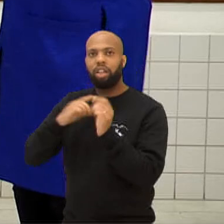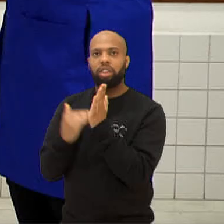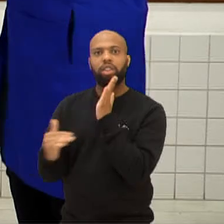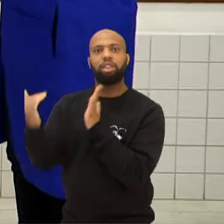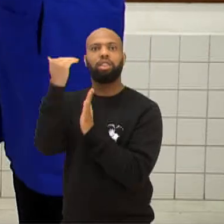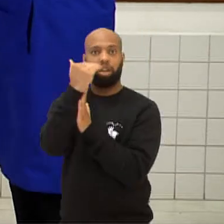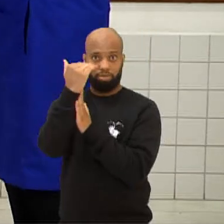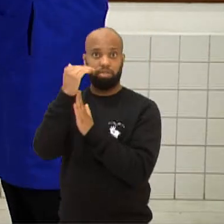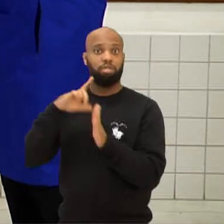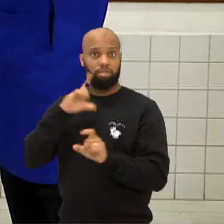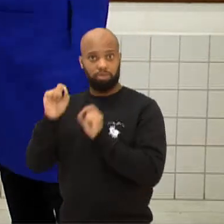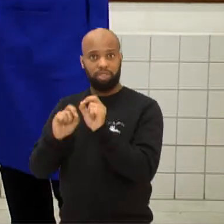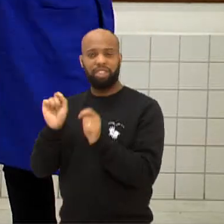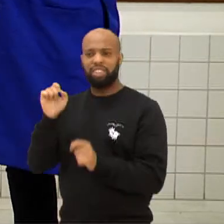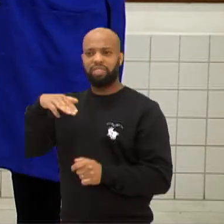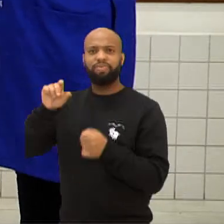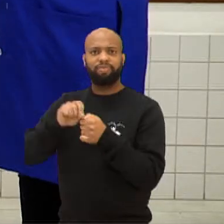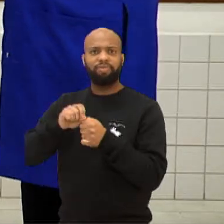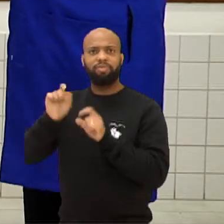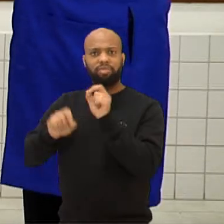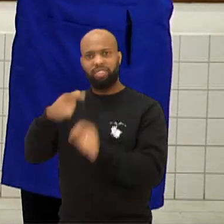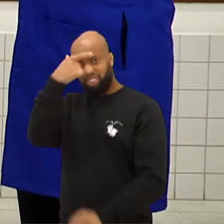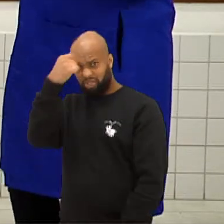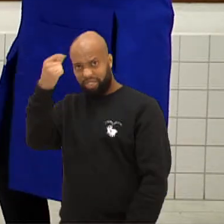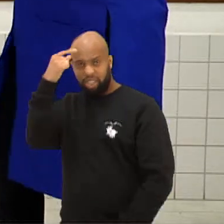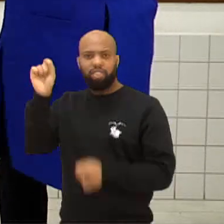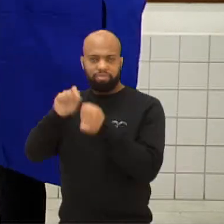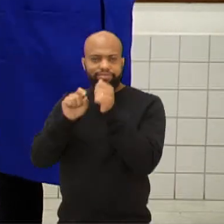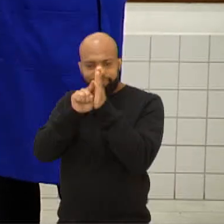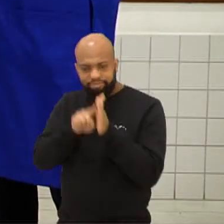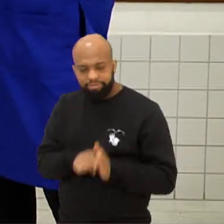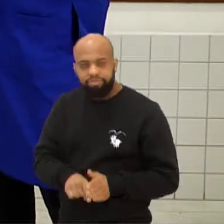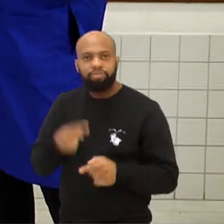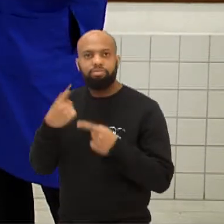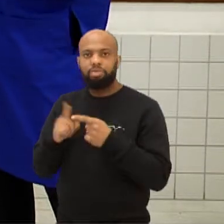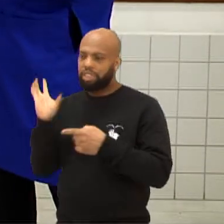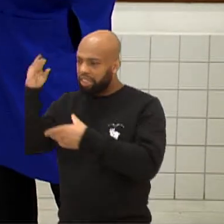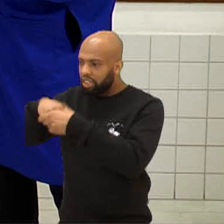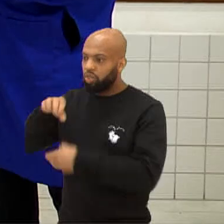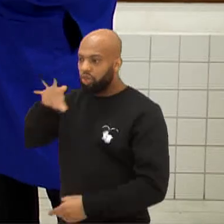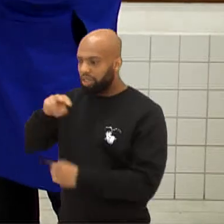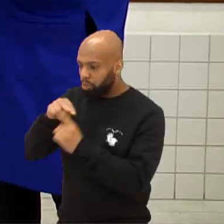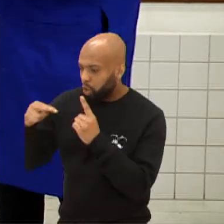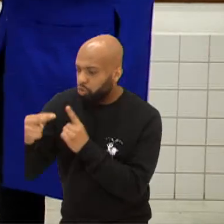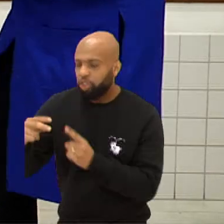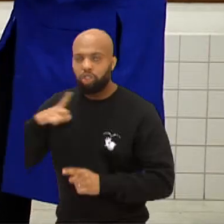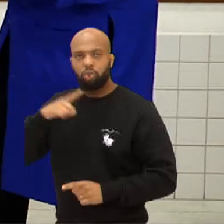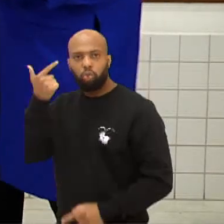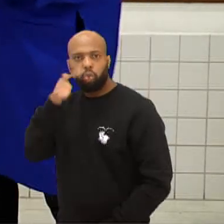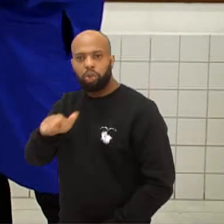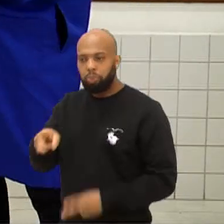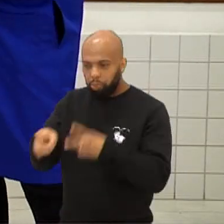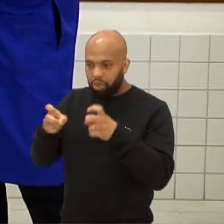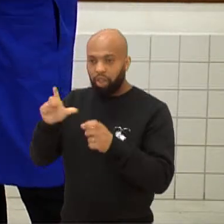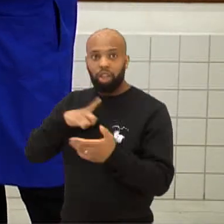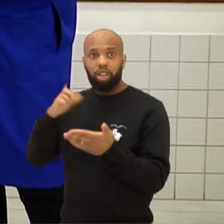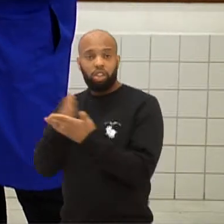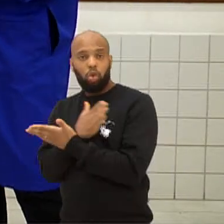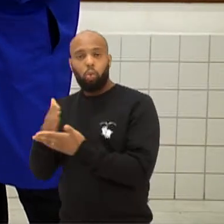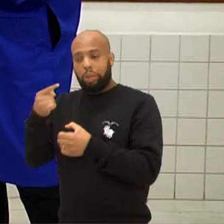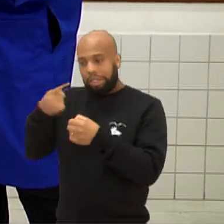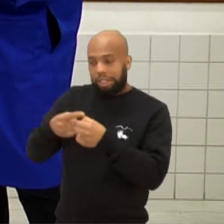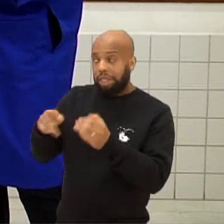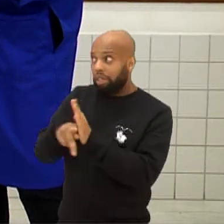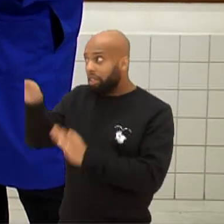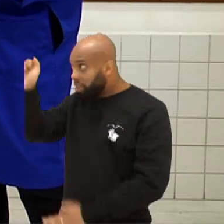desse ranking. Foi feita pela Universidade de Ontário essa tabelinha aqui. Dentro dessa perspectiva, você observe que nós temos aqui cidades